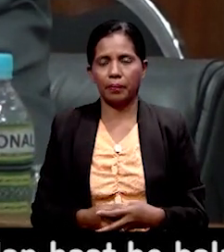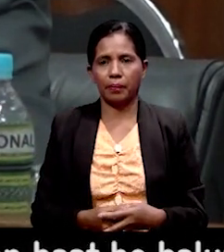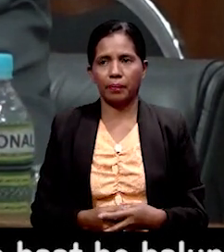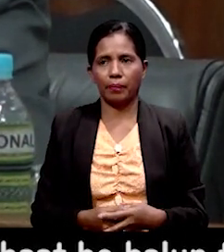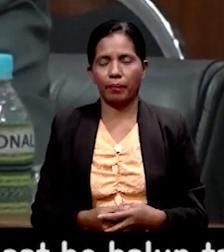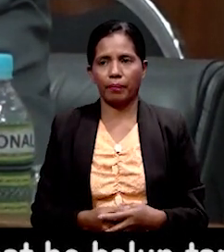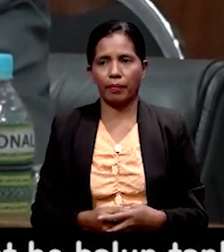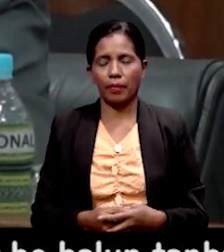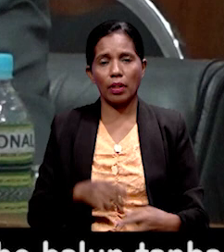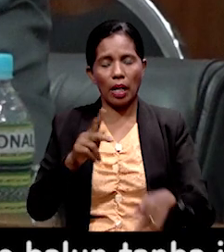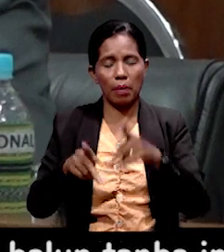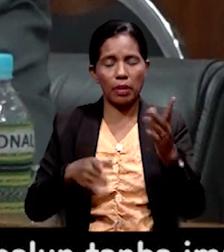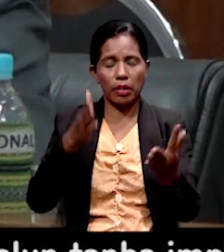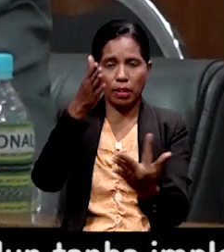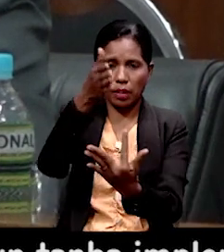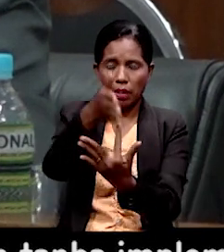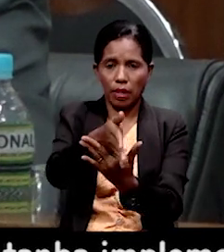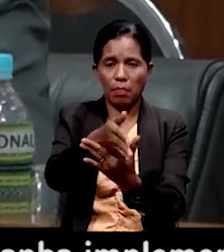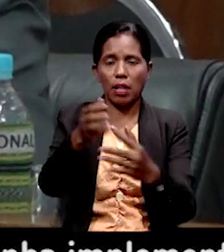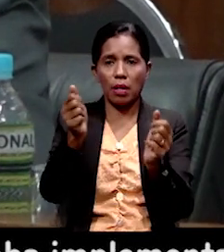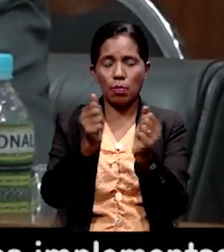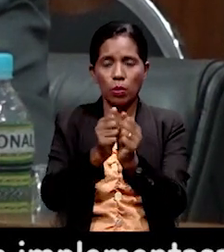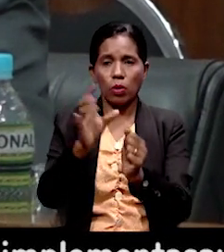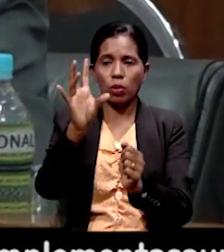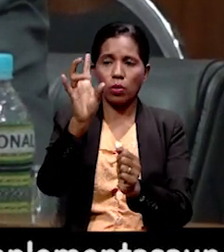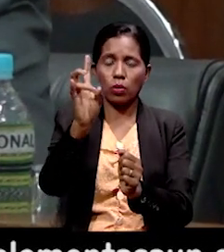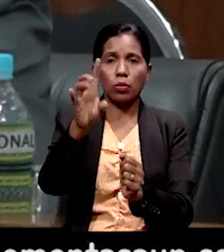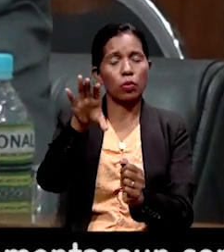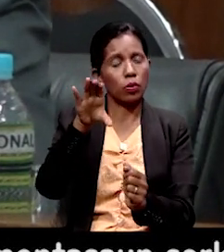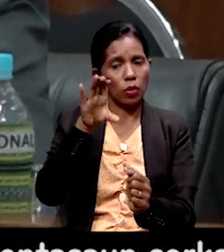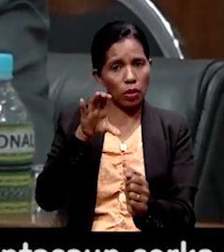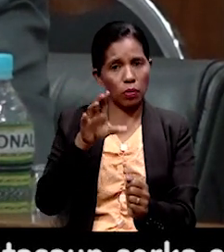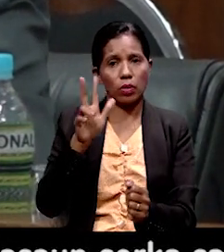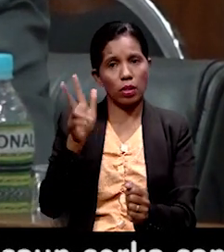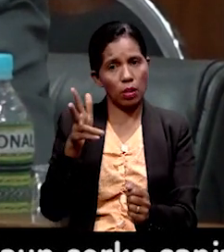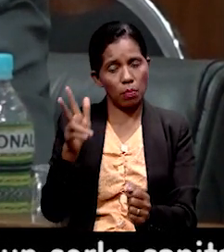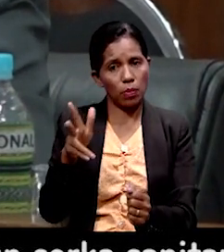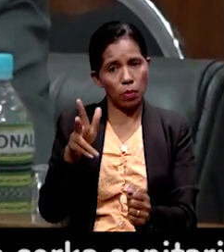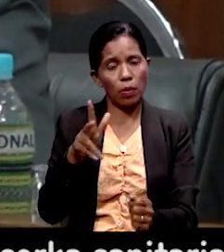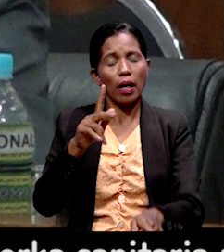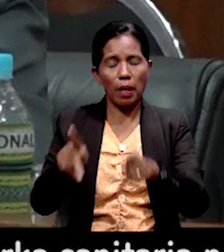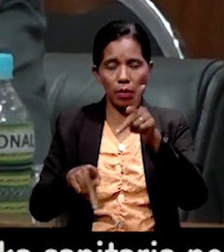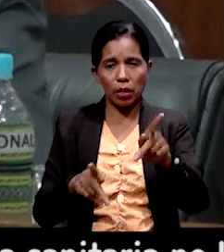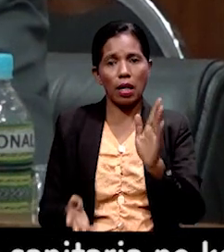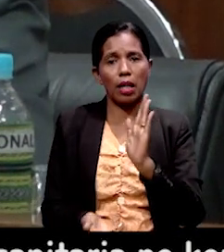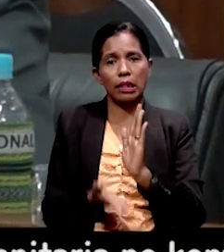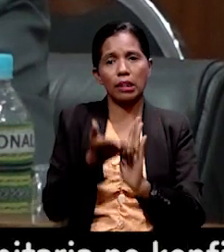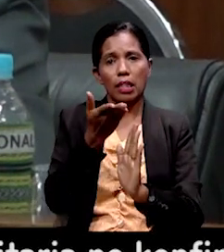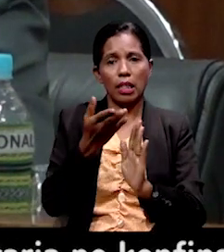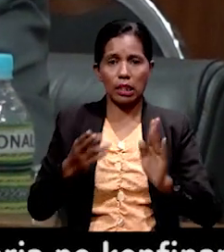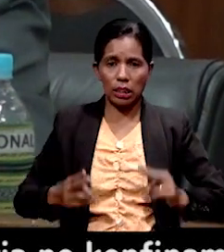se na vez batam na vai cerca de 730 pessoas que ba sa sabo